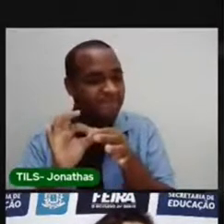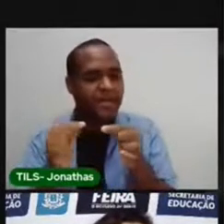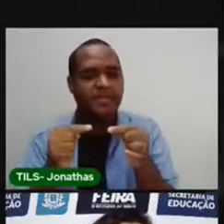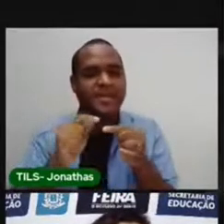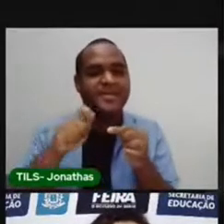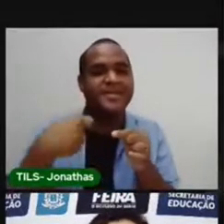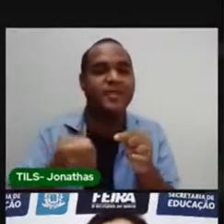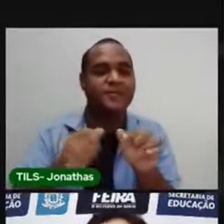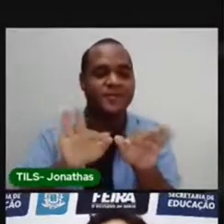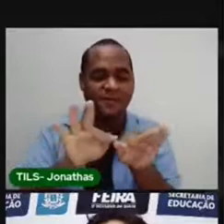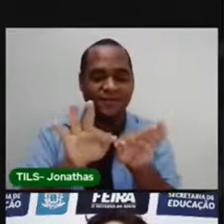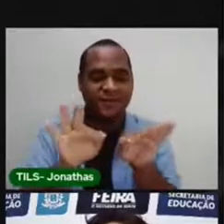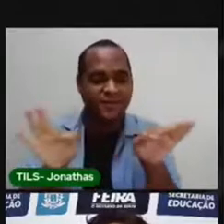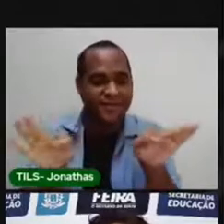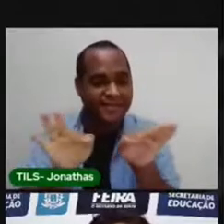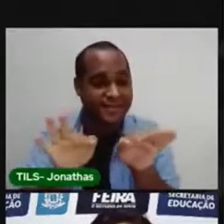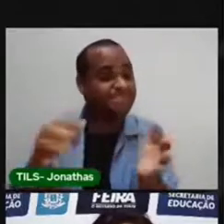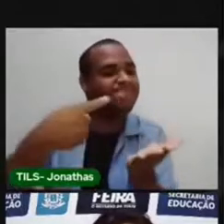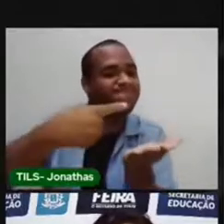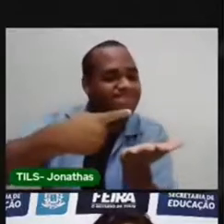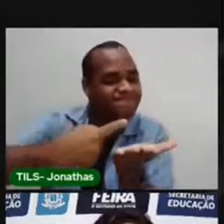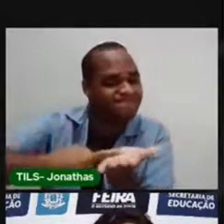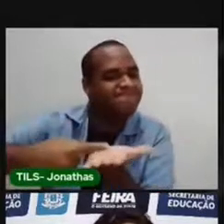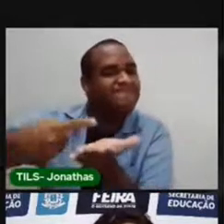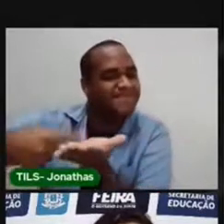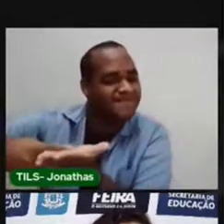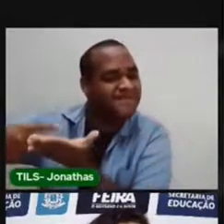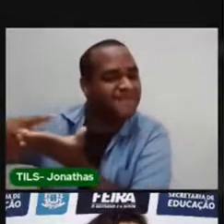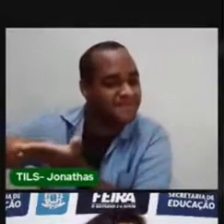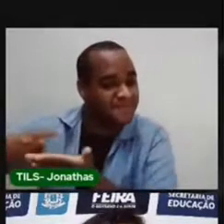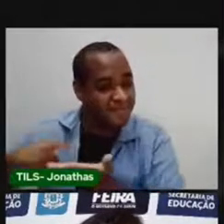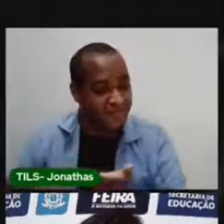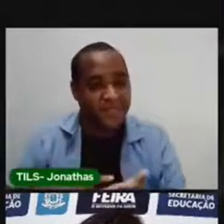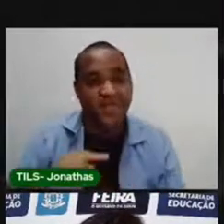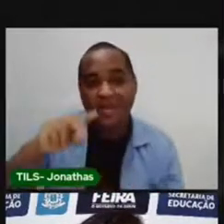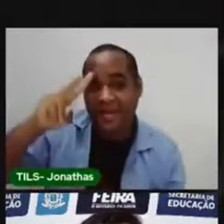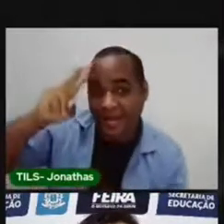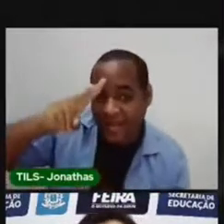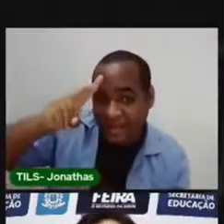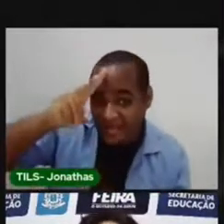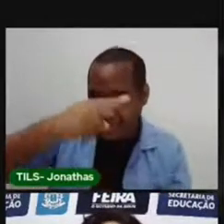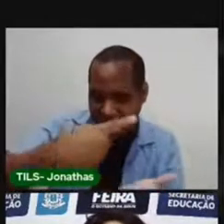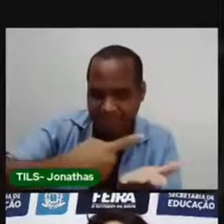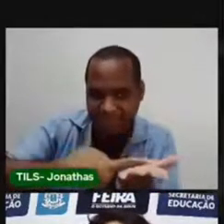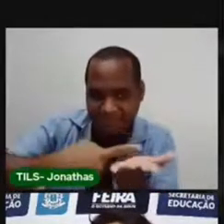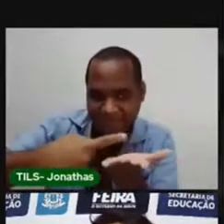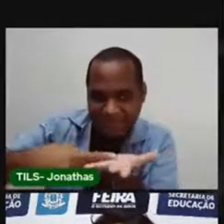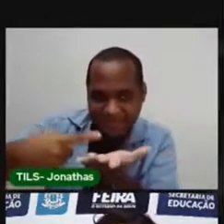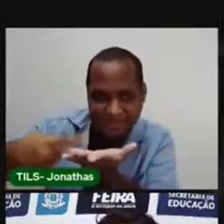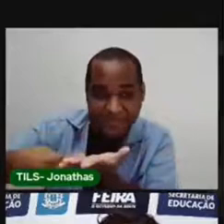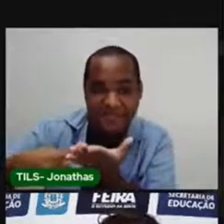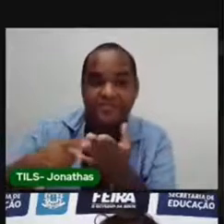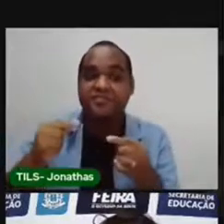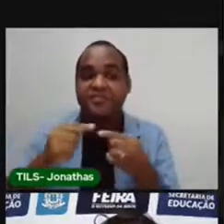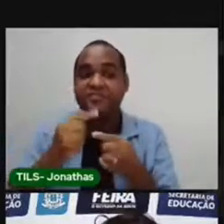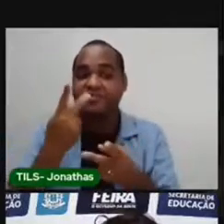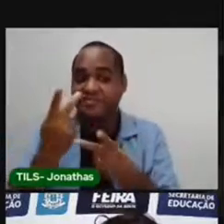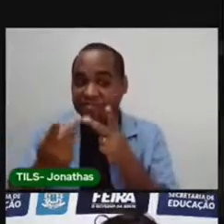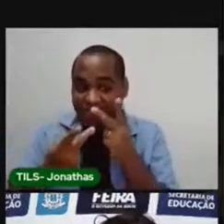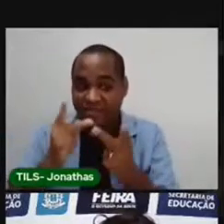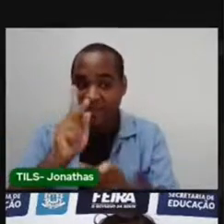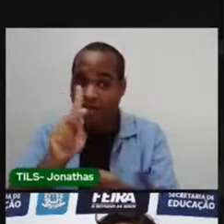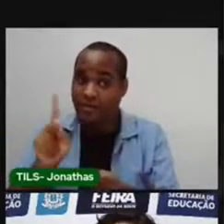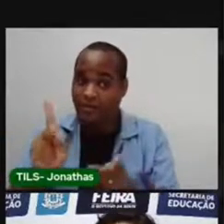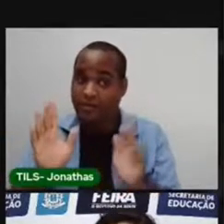frases que estão rimando. Você lembra das rimas? A Pro falou no